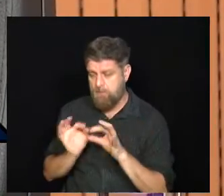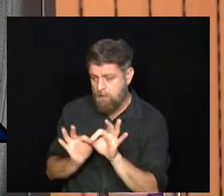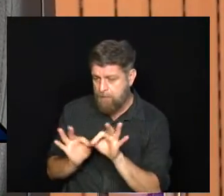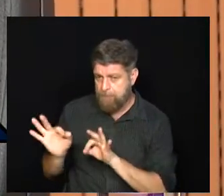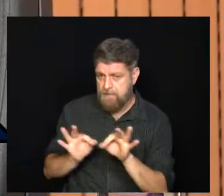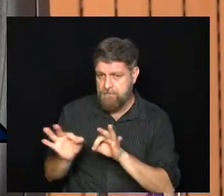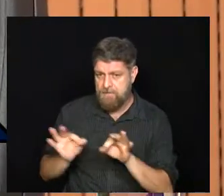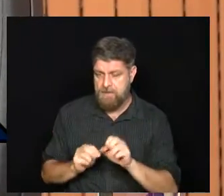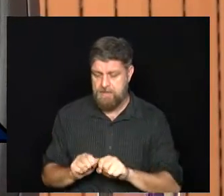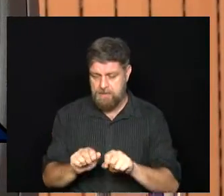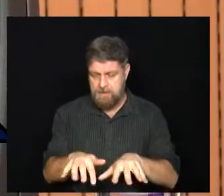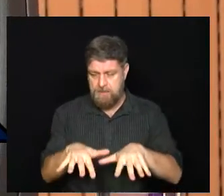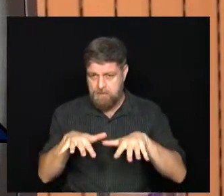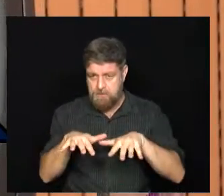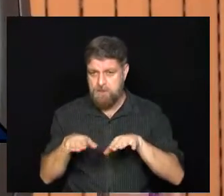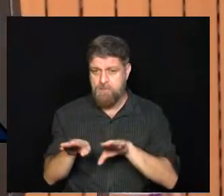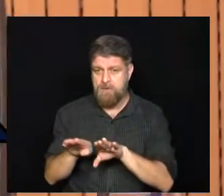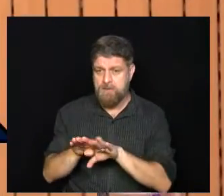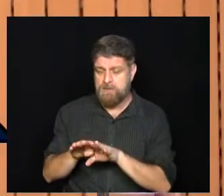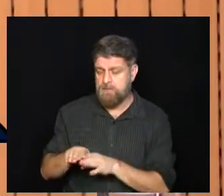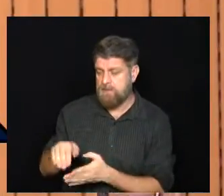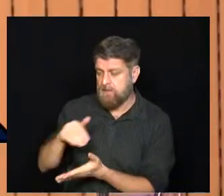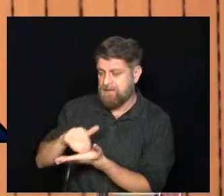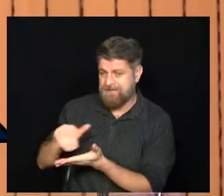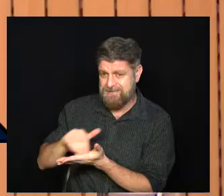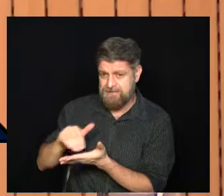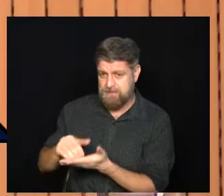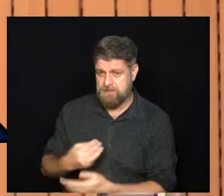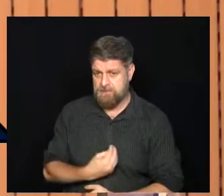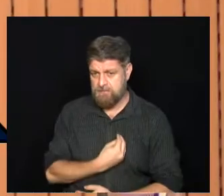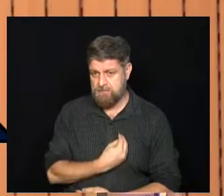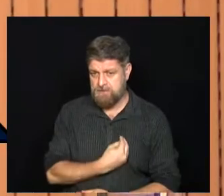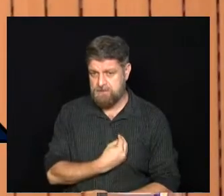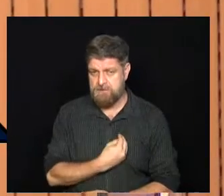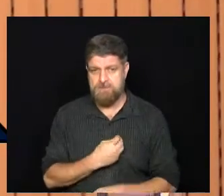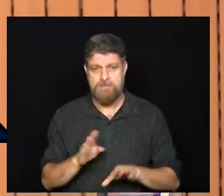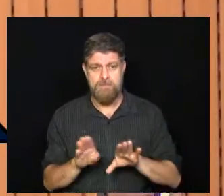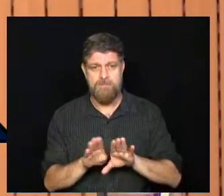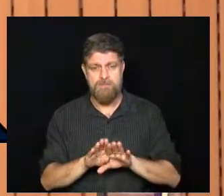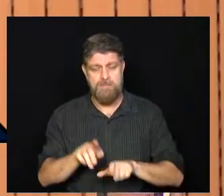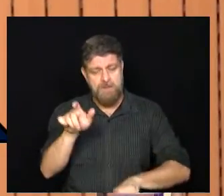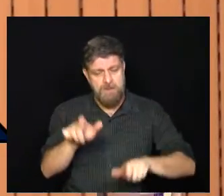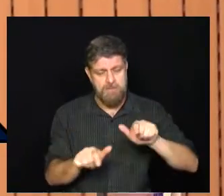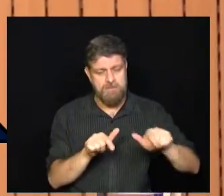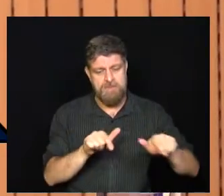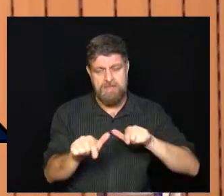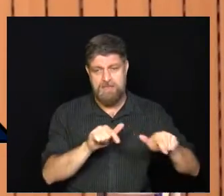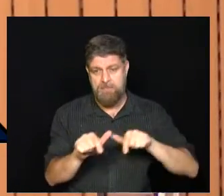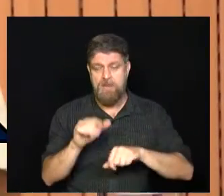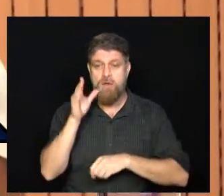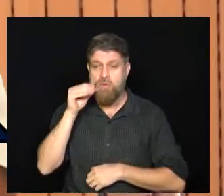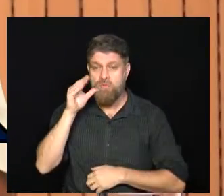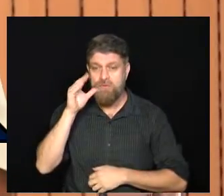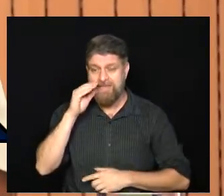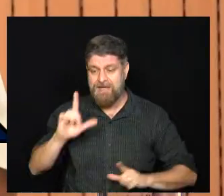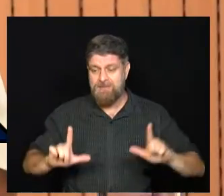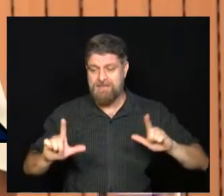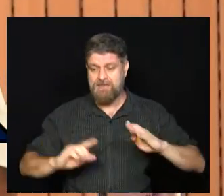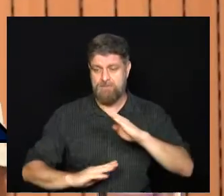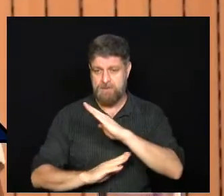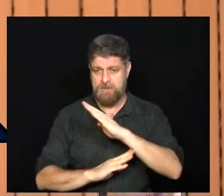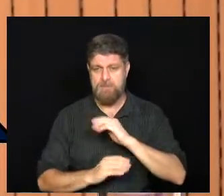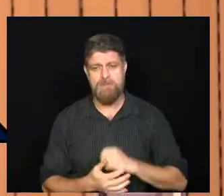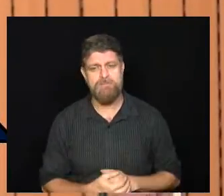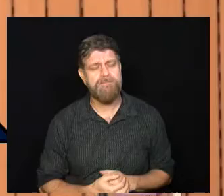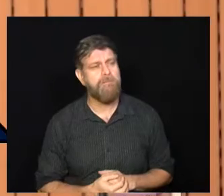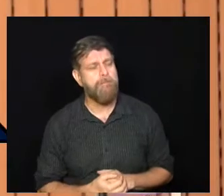da secretaria aqui presentes e os trabalhadores aqui da TV Câmara. Diretor,